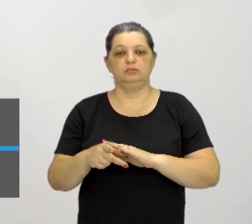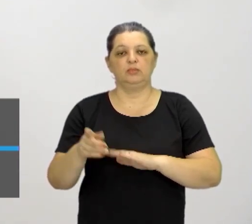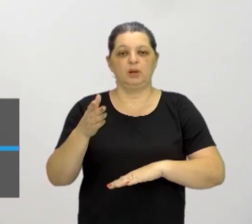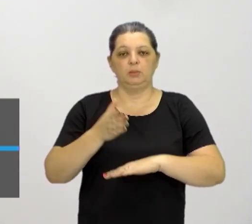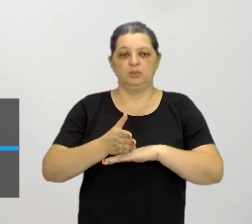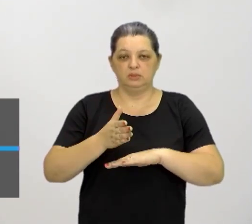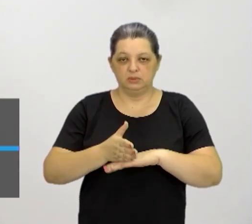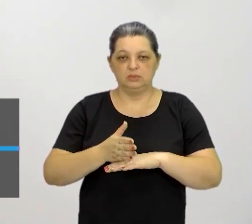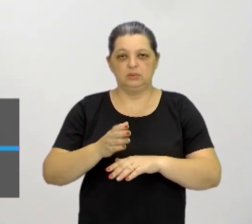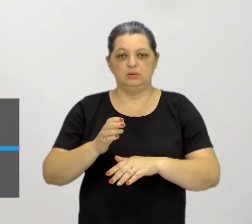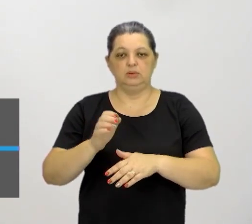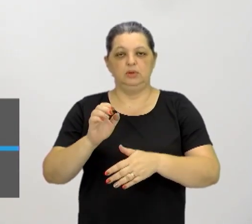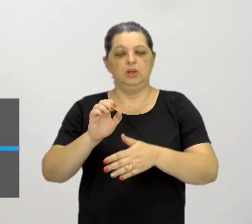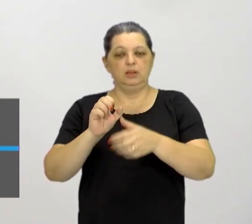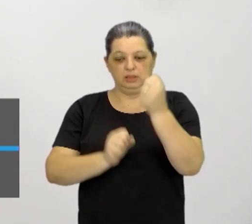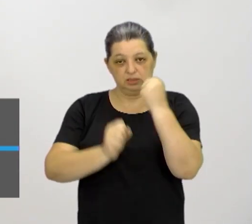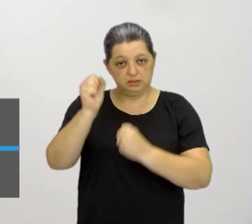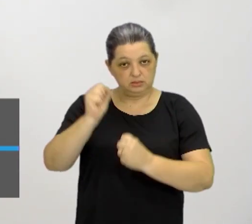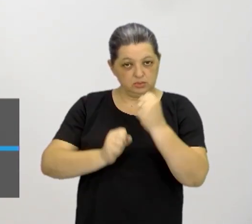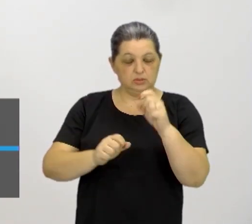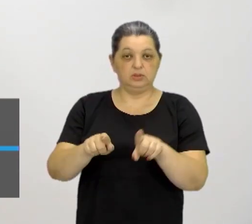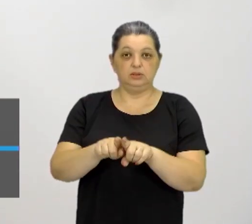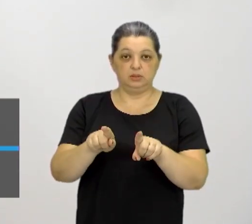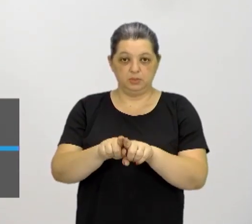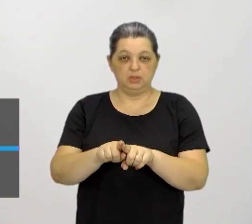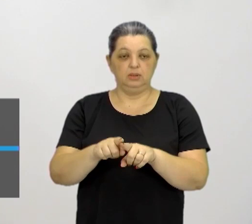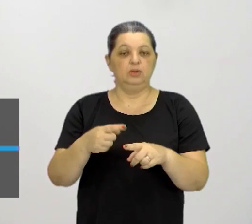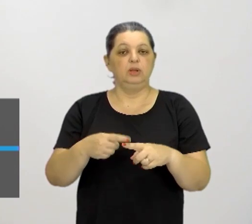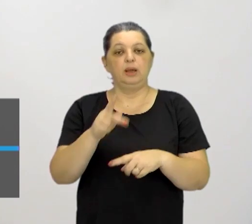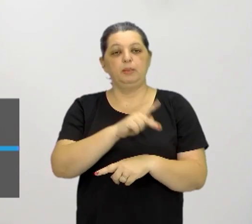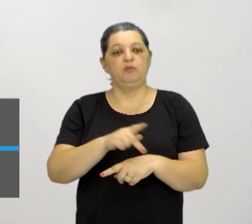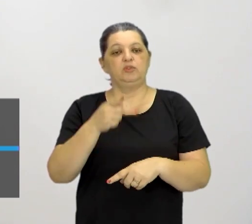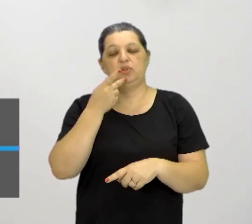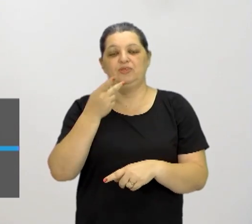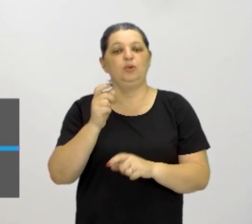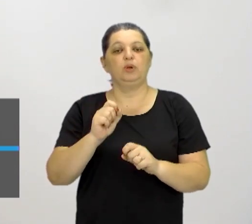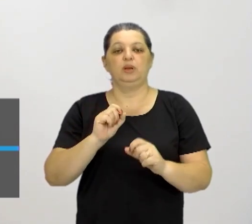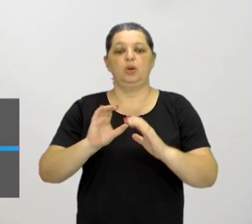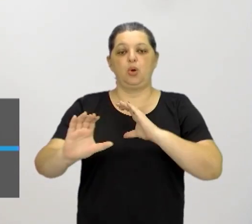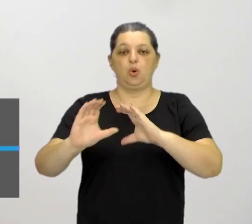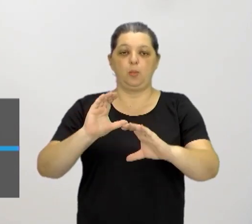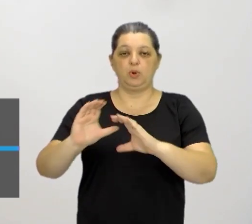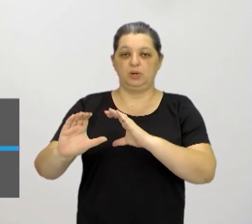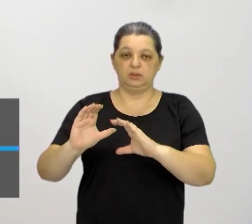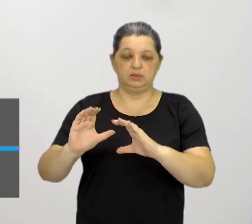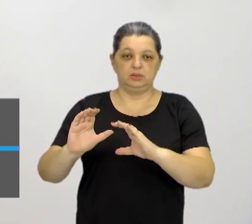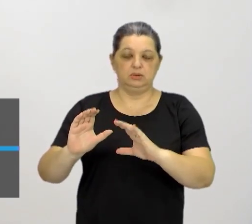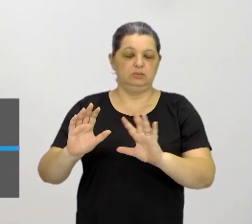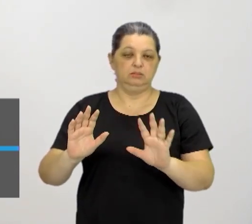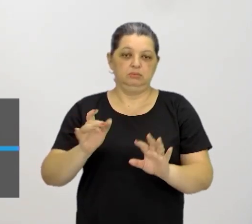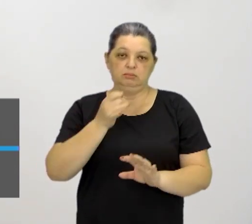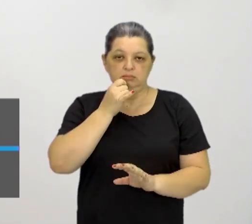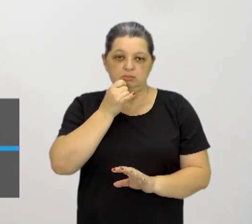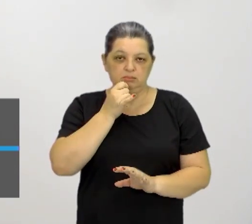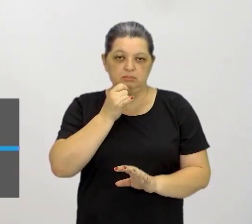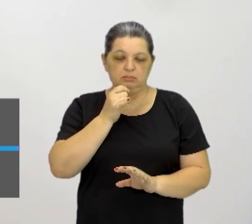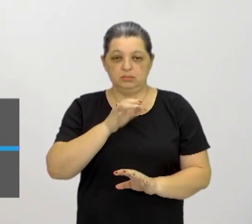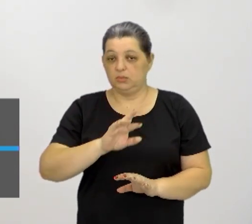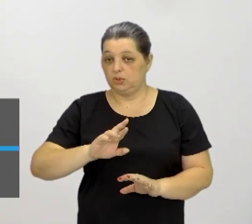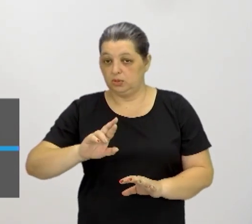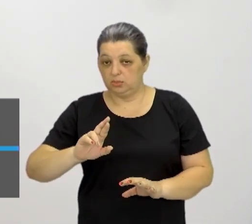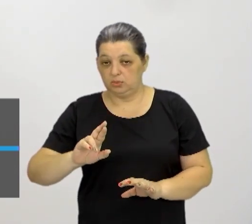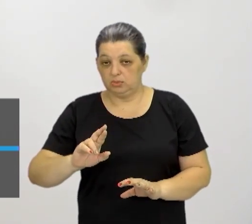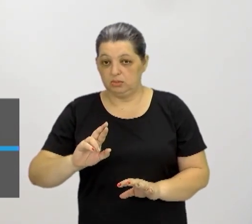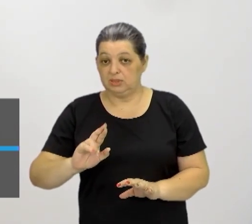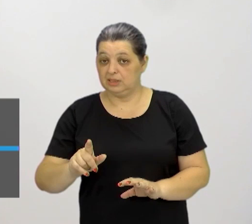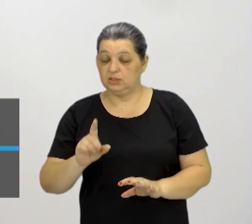indústria, a comunicação favorecida. E quando a Pro fala comunicação, gente, não é só, por exemplo, entre pessoas,